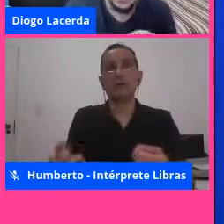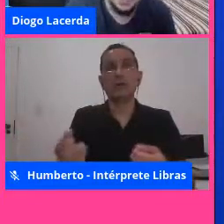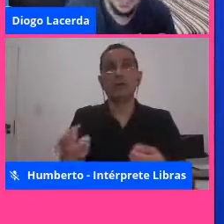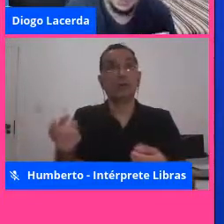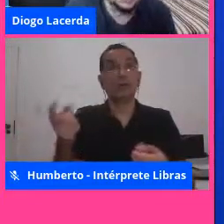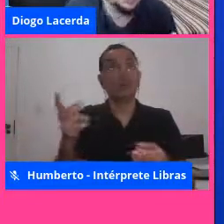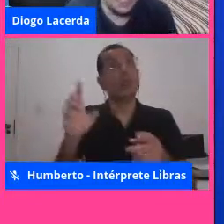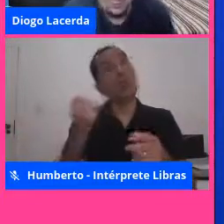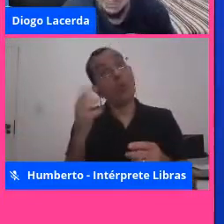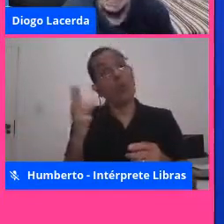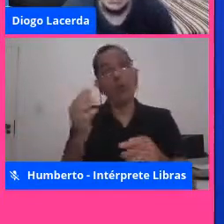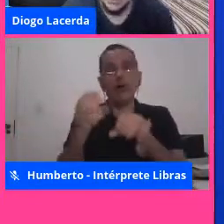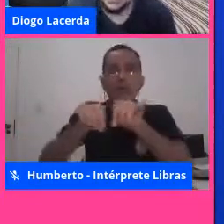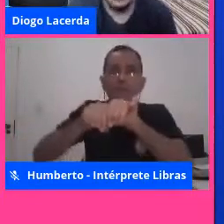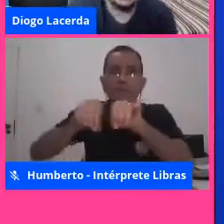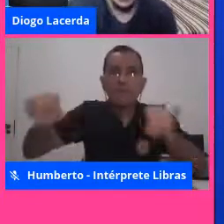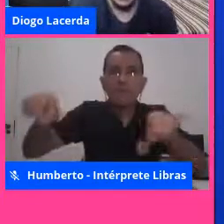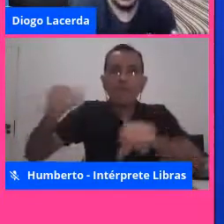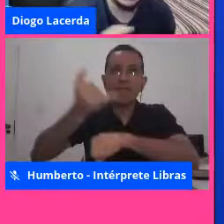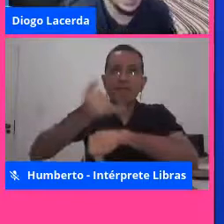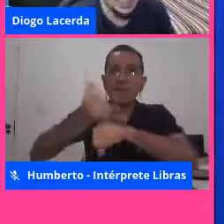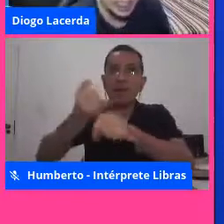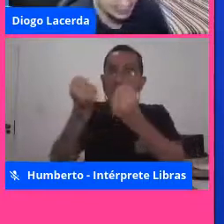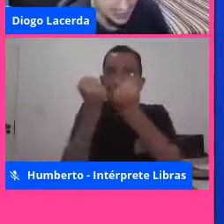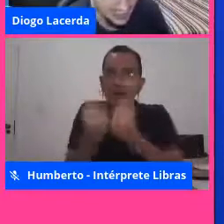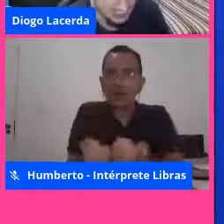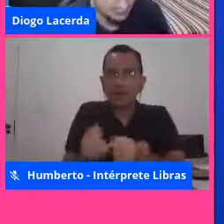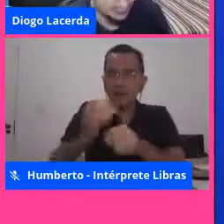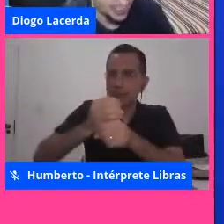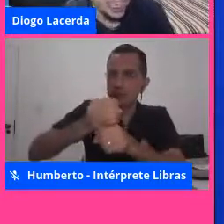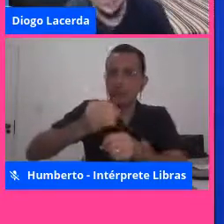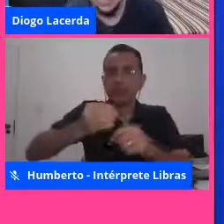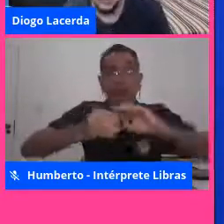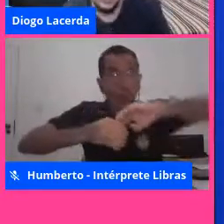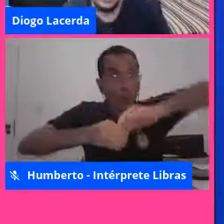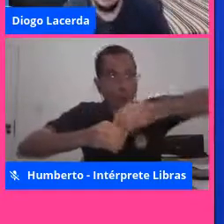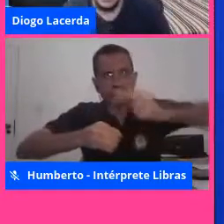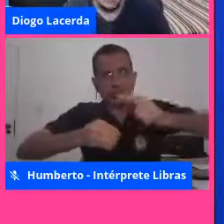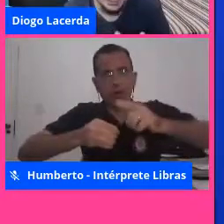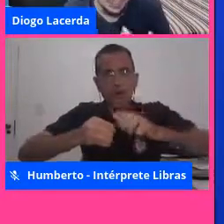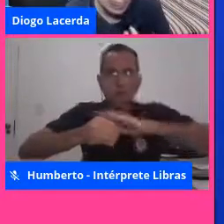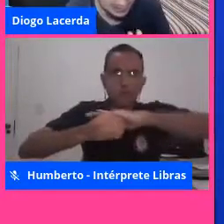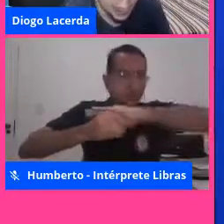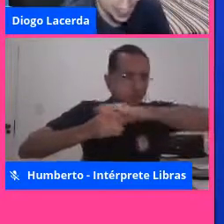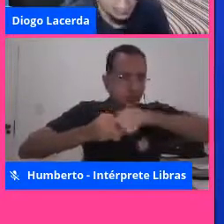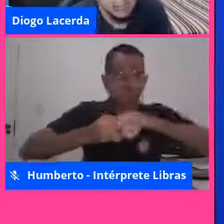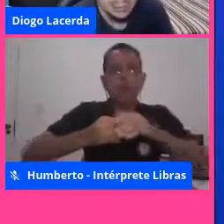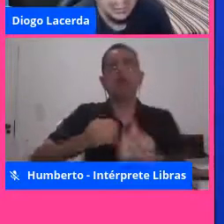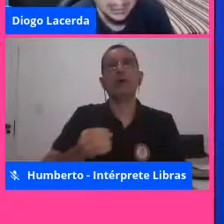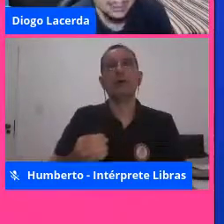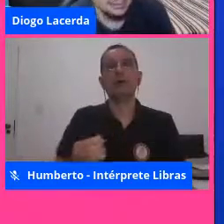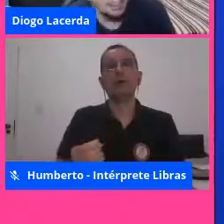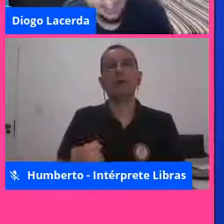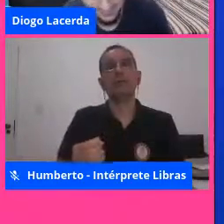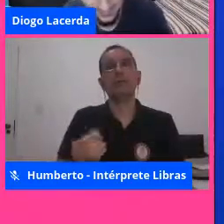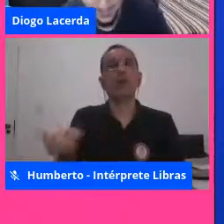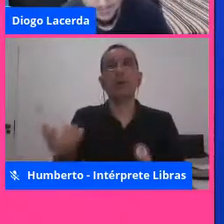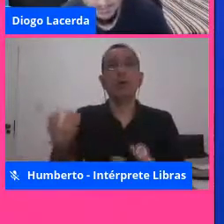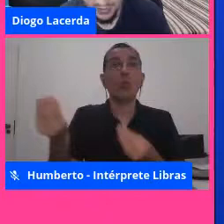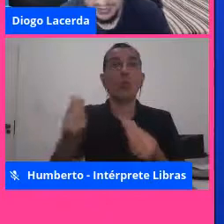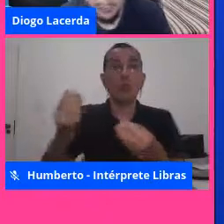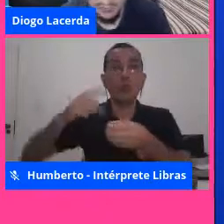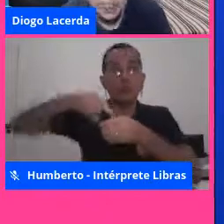rígida. Por quê? Porque ela tem um preenchimento interno total. Então, a ideia do enfio é essa, você fazer o preenchimento interno dessa